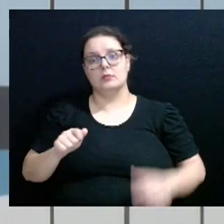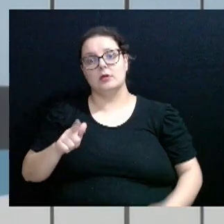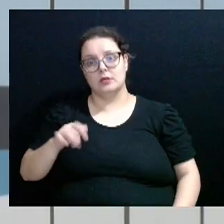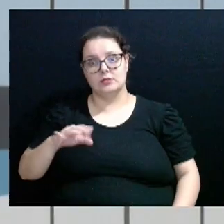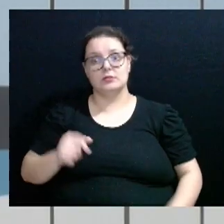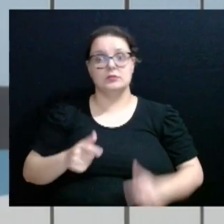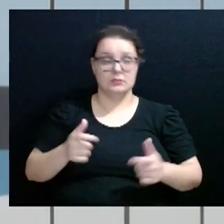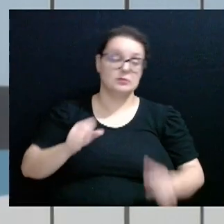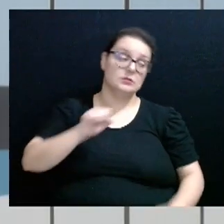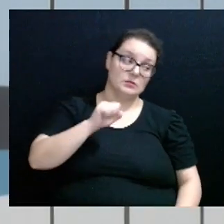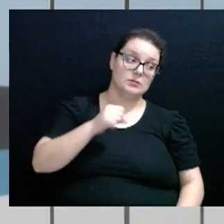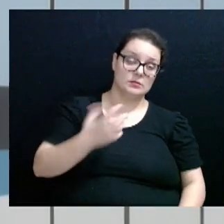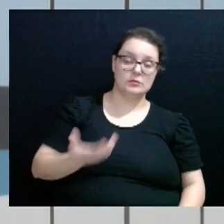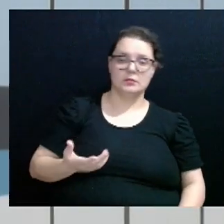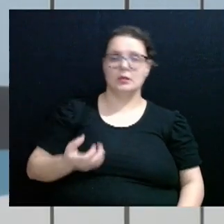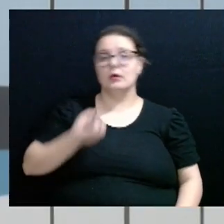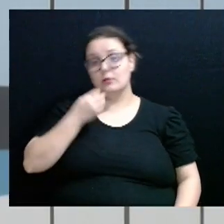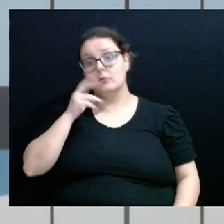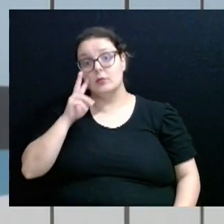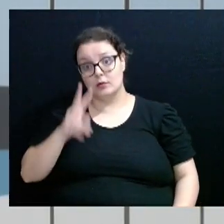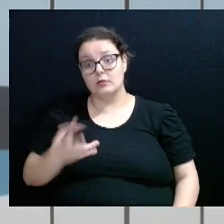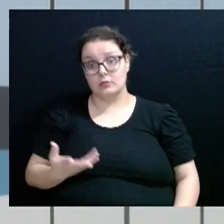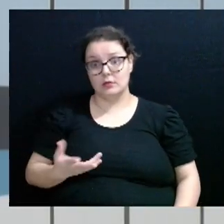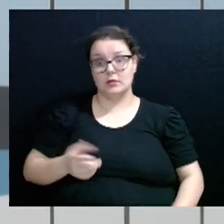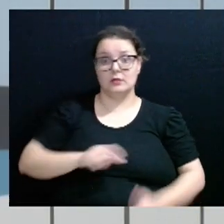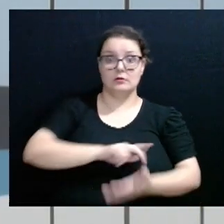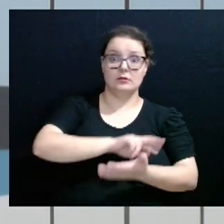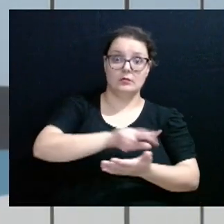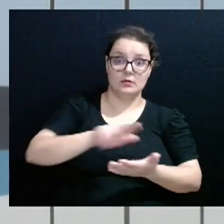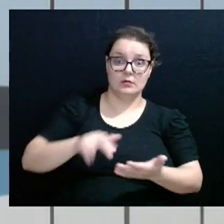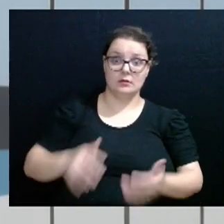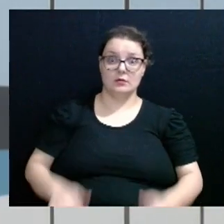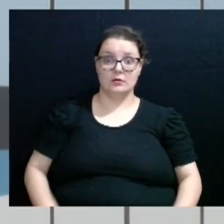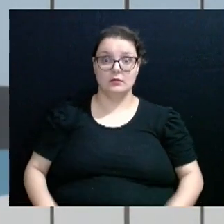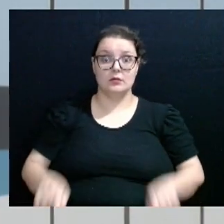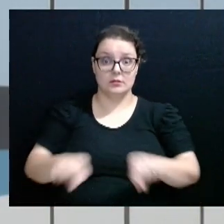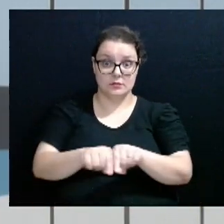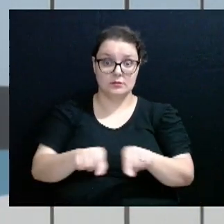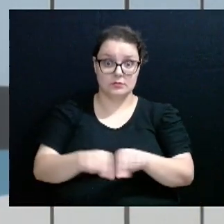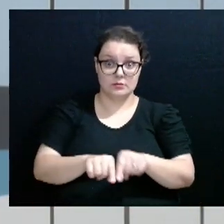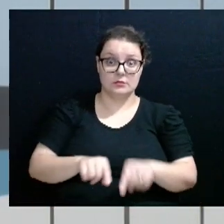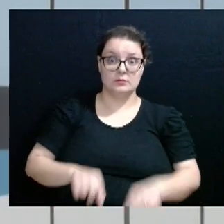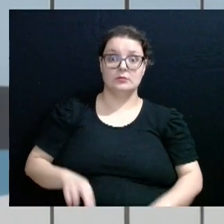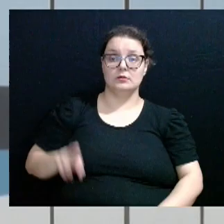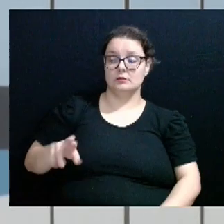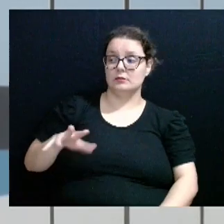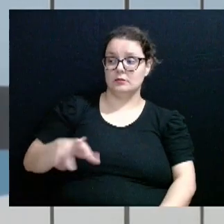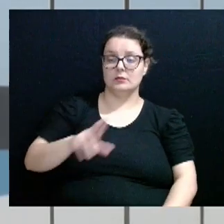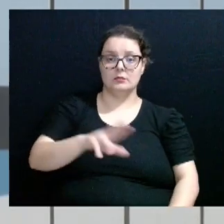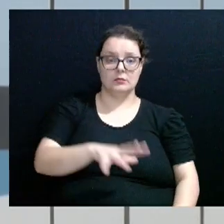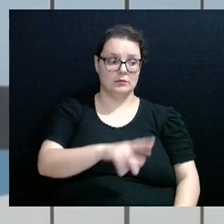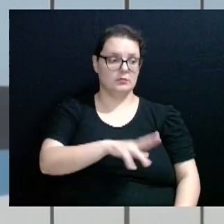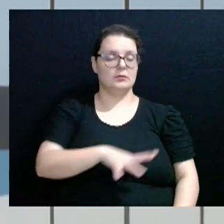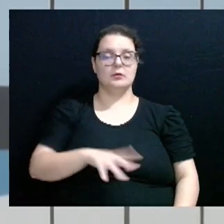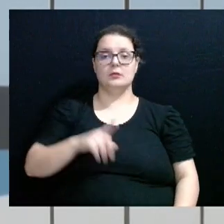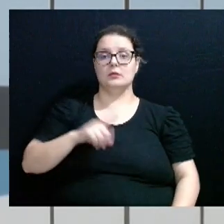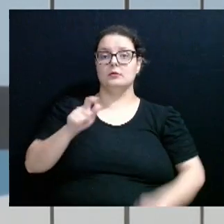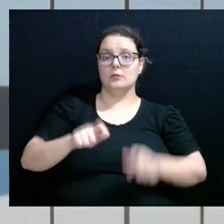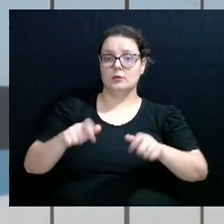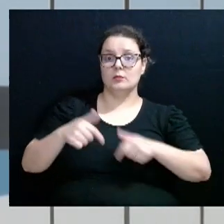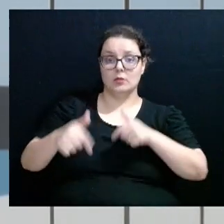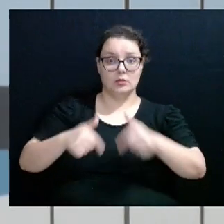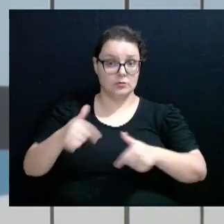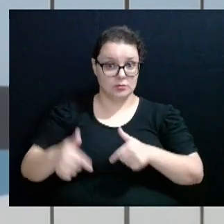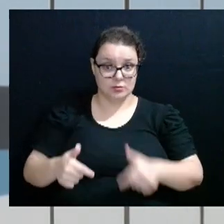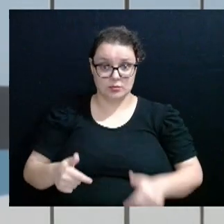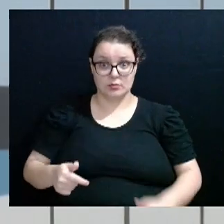bom ver essa diversidade e também diversidade regional. Hoje a gente tem pessoas trabalhando em Belém,